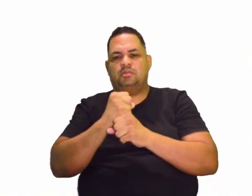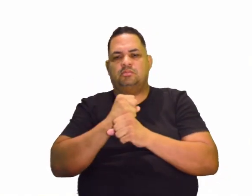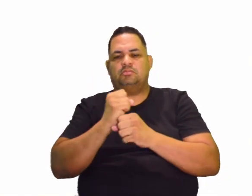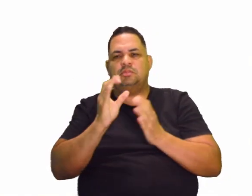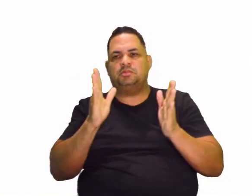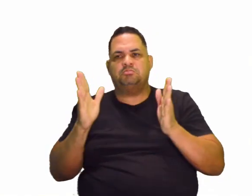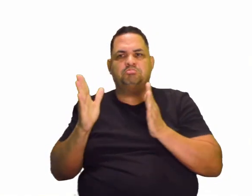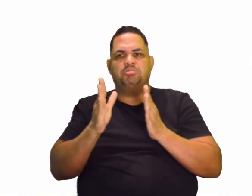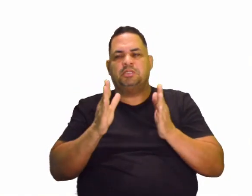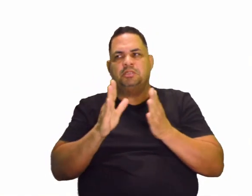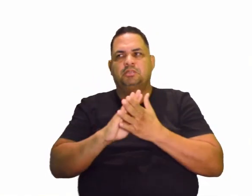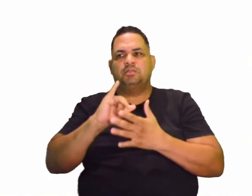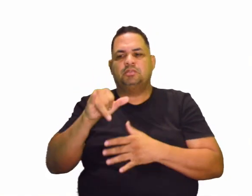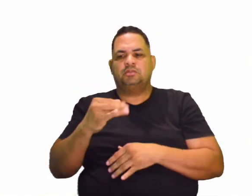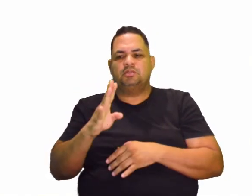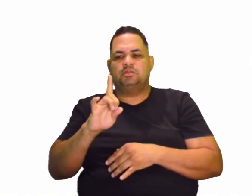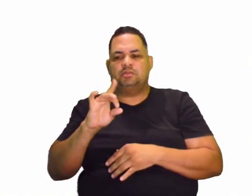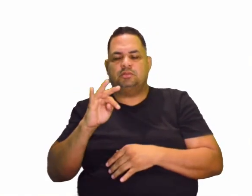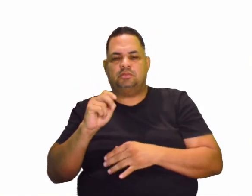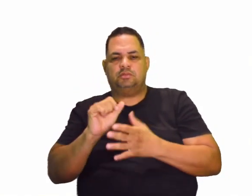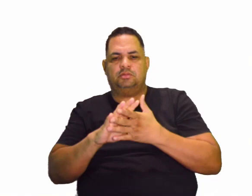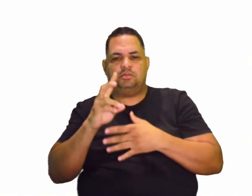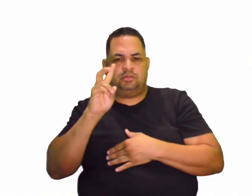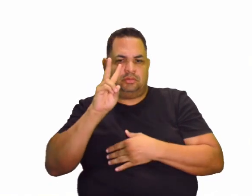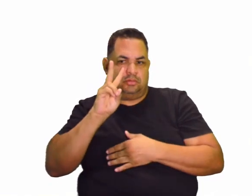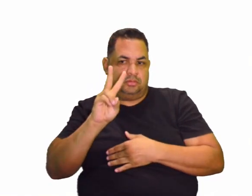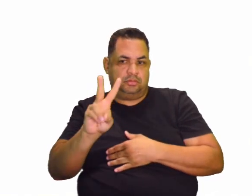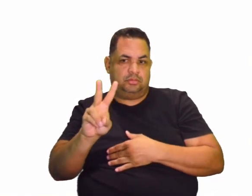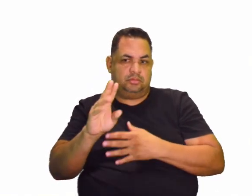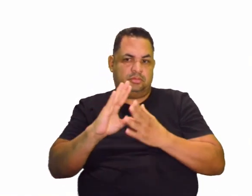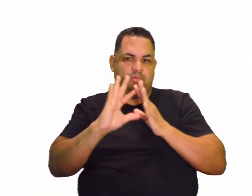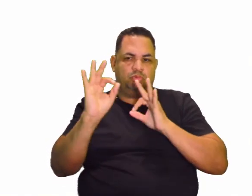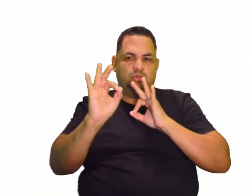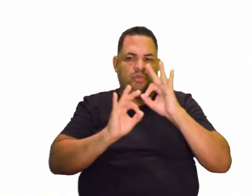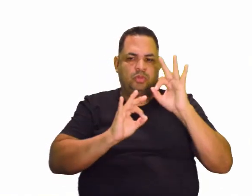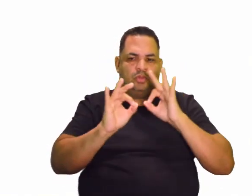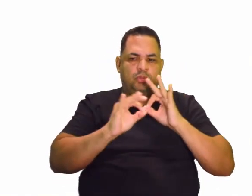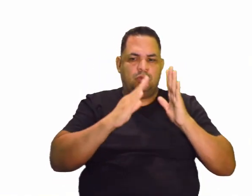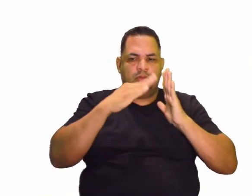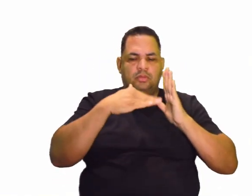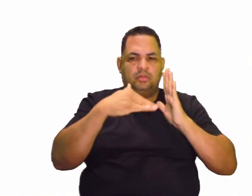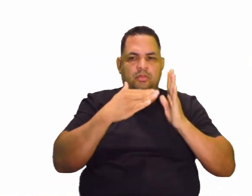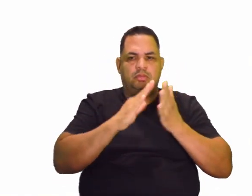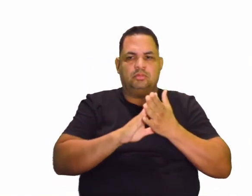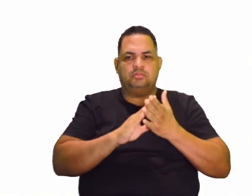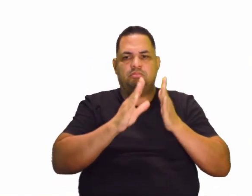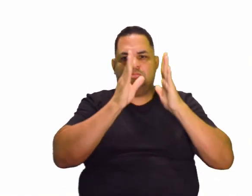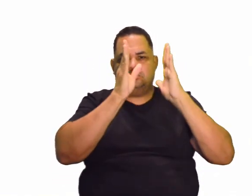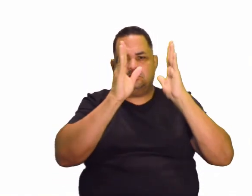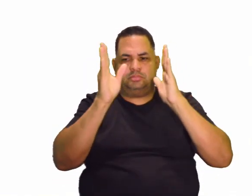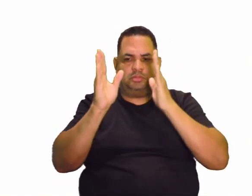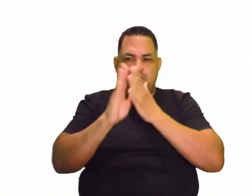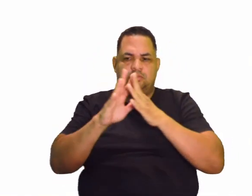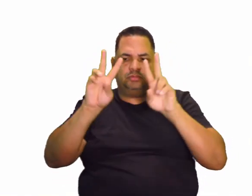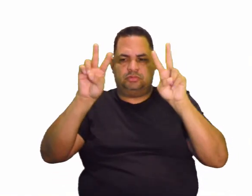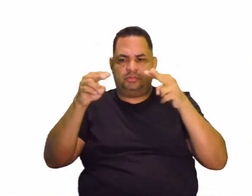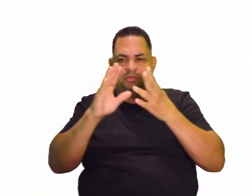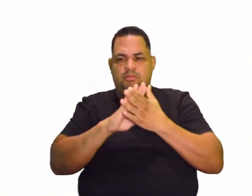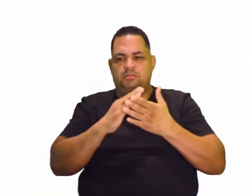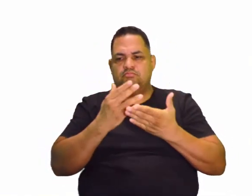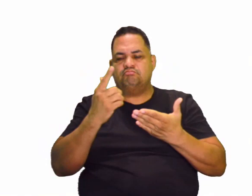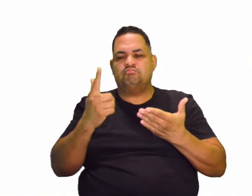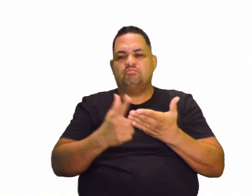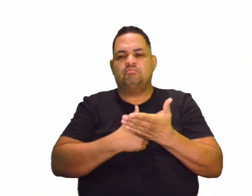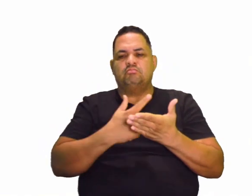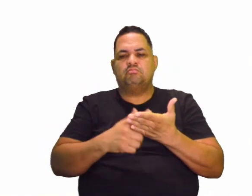jesuítas, e observamos que toda a ornamentação da igreja é com os temas bíblicos, isso mesmo,